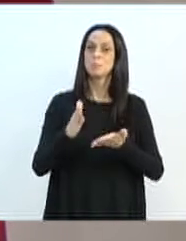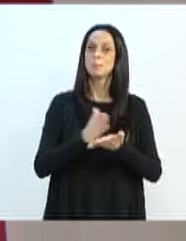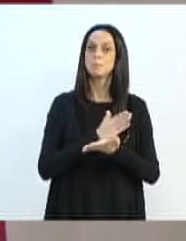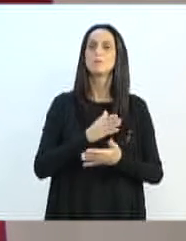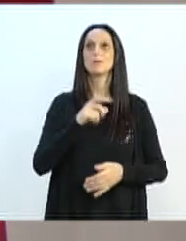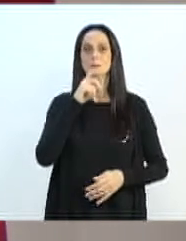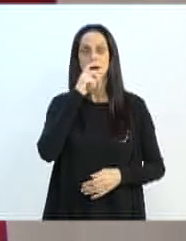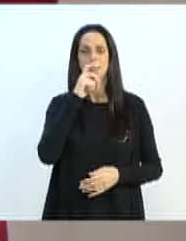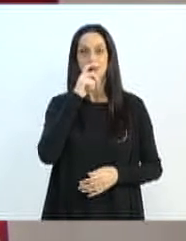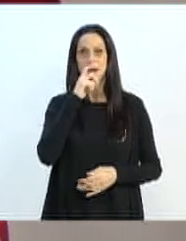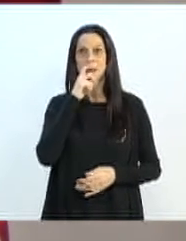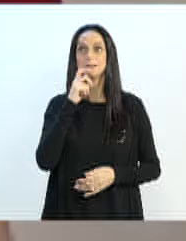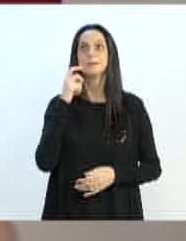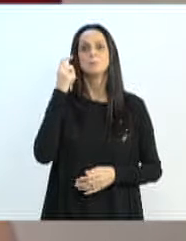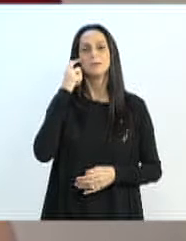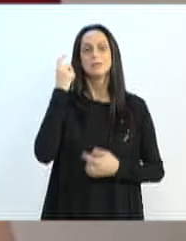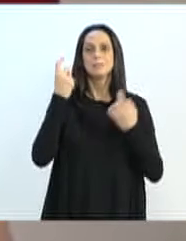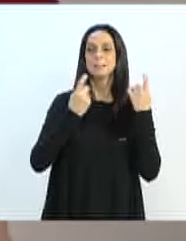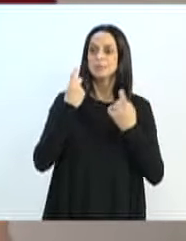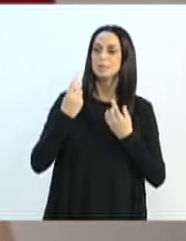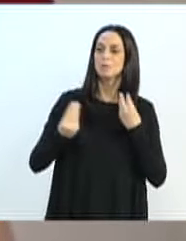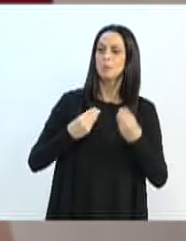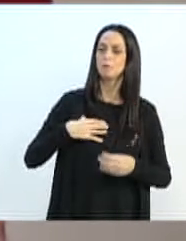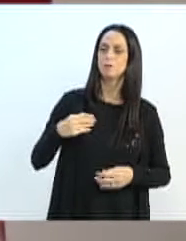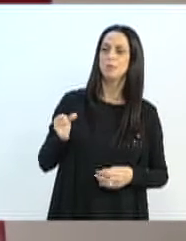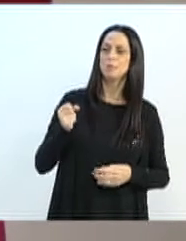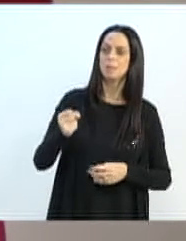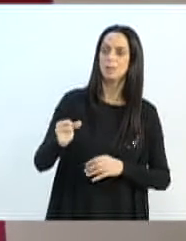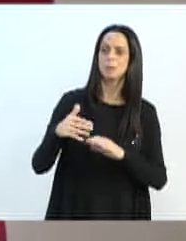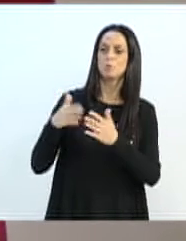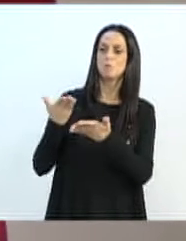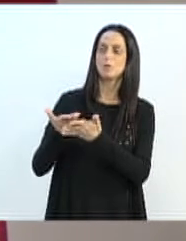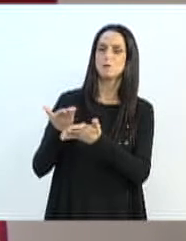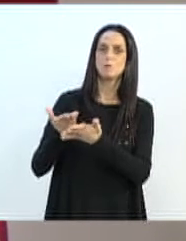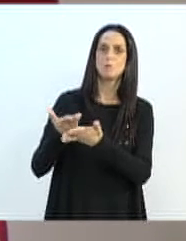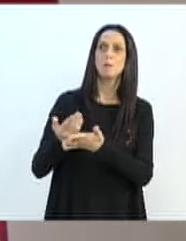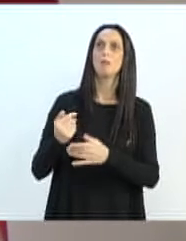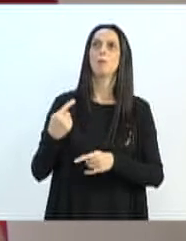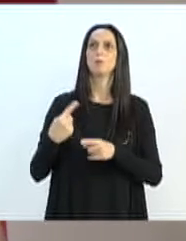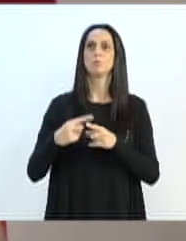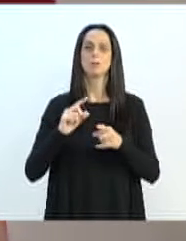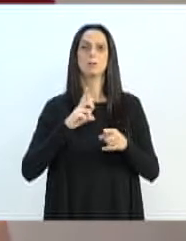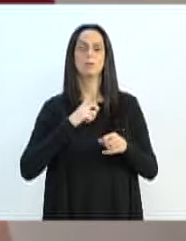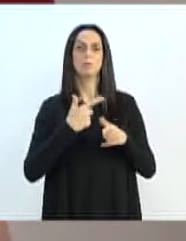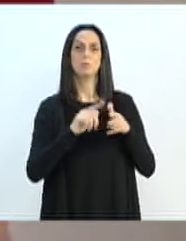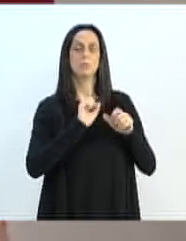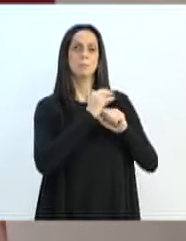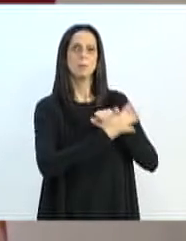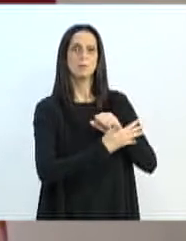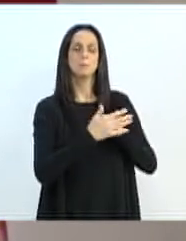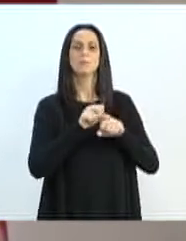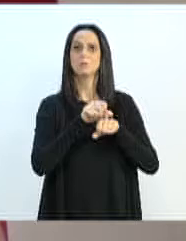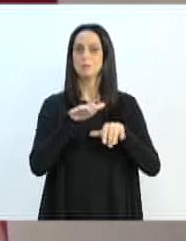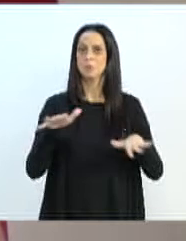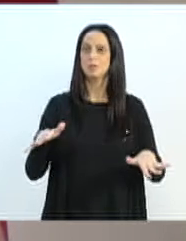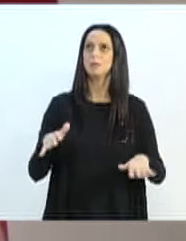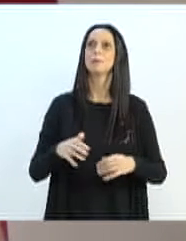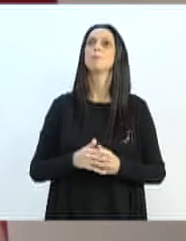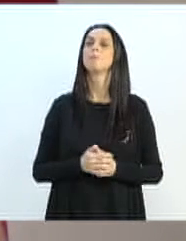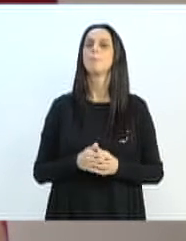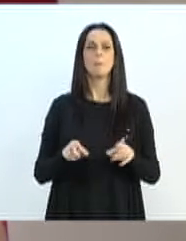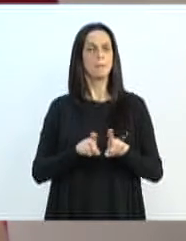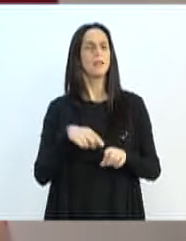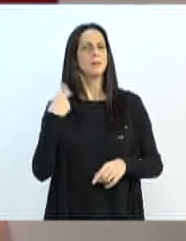integridade de seus filhos no ambiente escolar tradicional, por conta da pandemia, e também existe, vereadora Silmara,